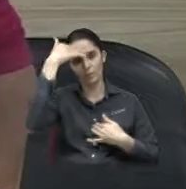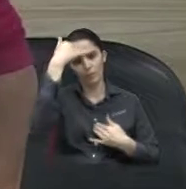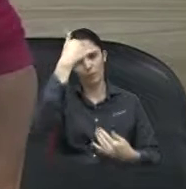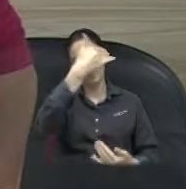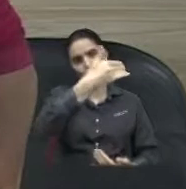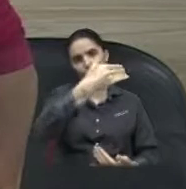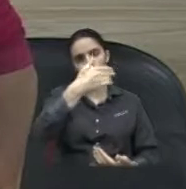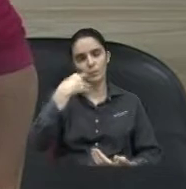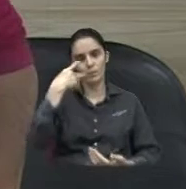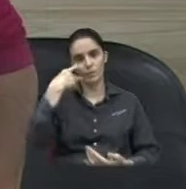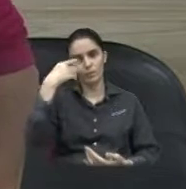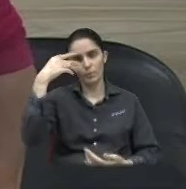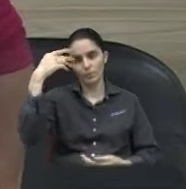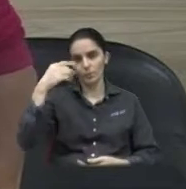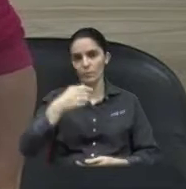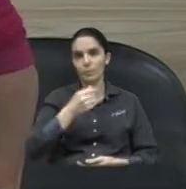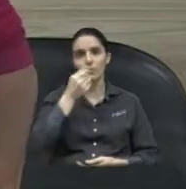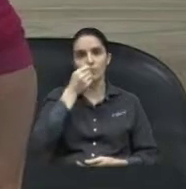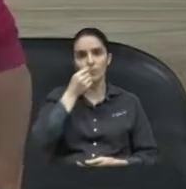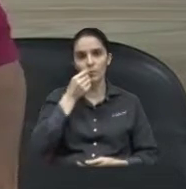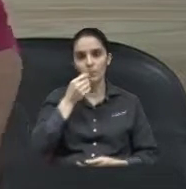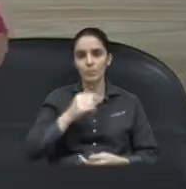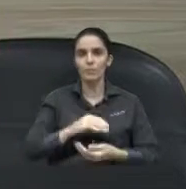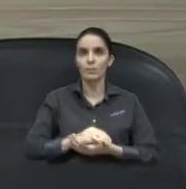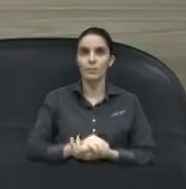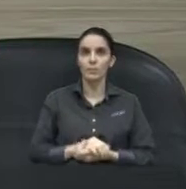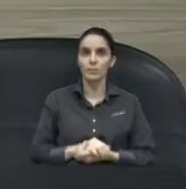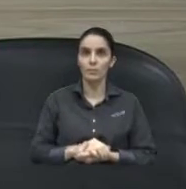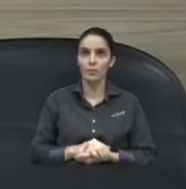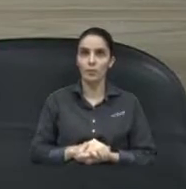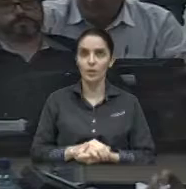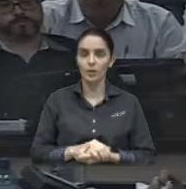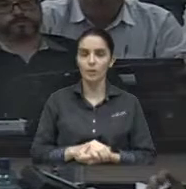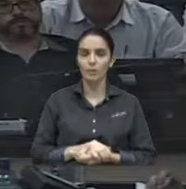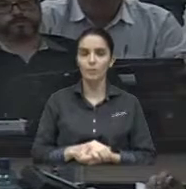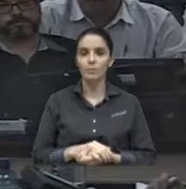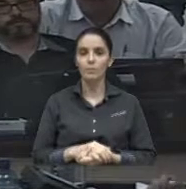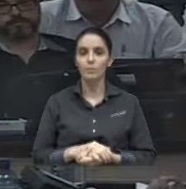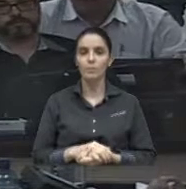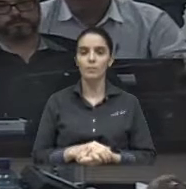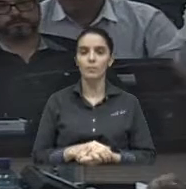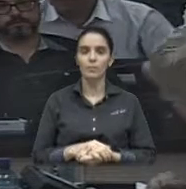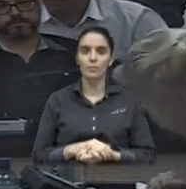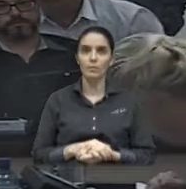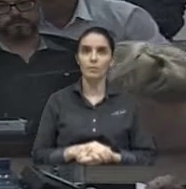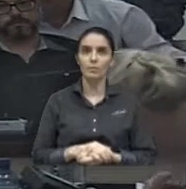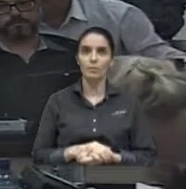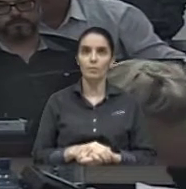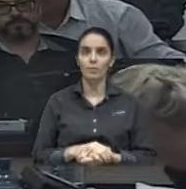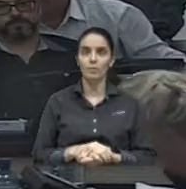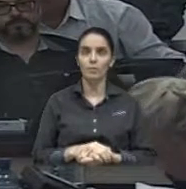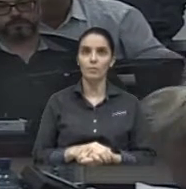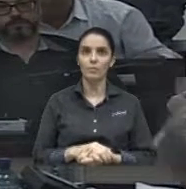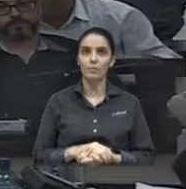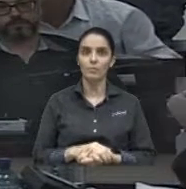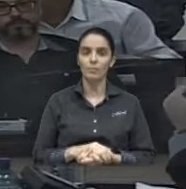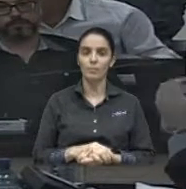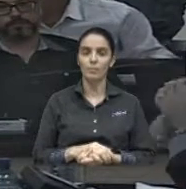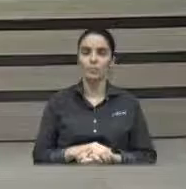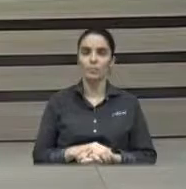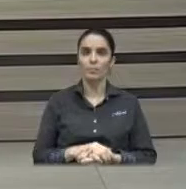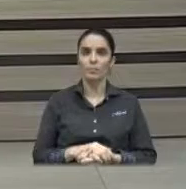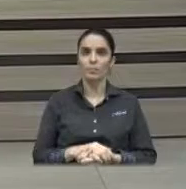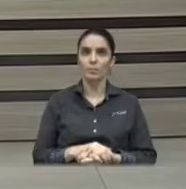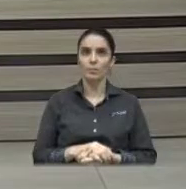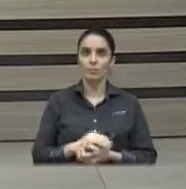do vereador referente a esse projeto. Muito obrigado, senhor presidente. Questão de ordem, senhor presidente. Só um minutinho, vereador, só um minutinho. Eu